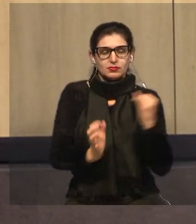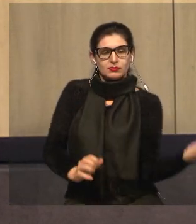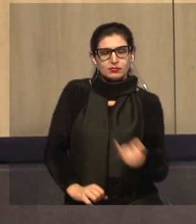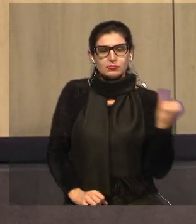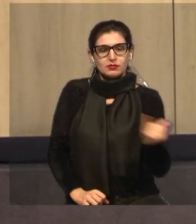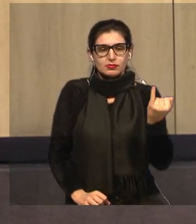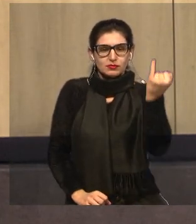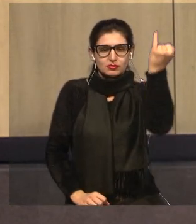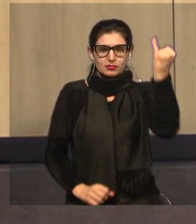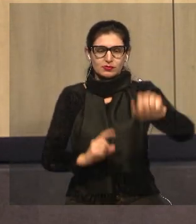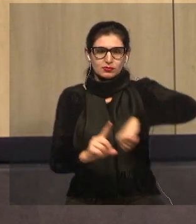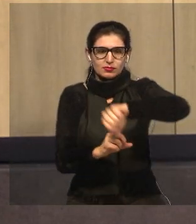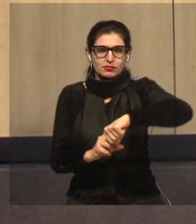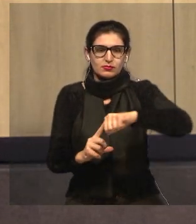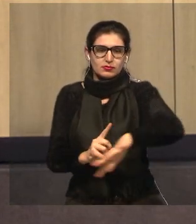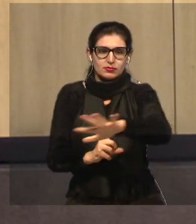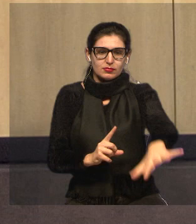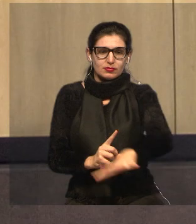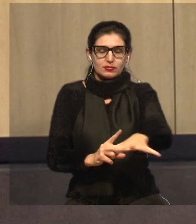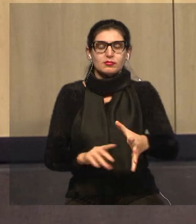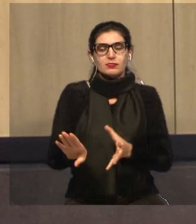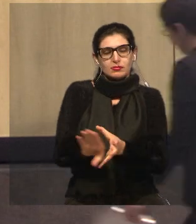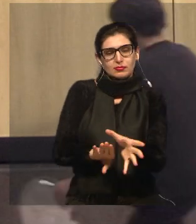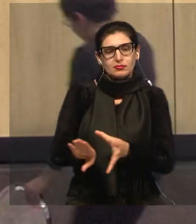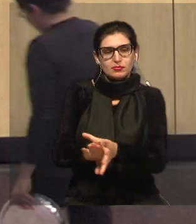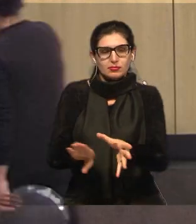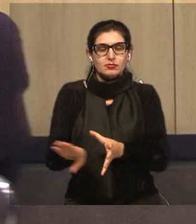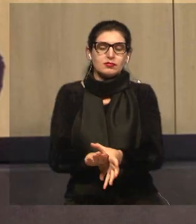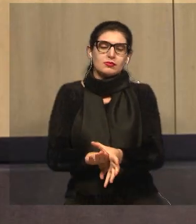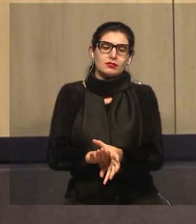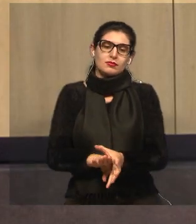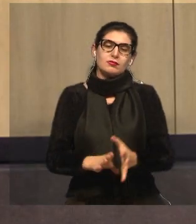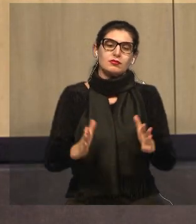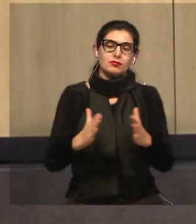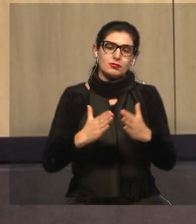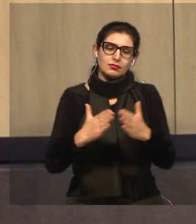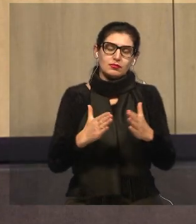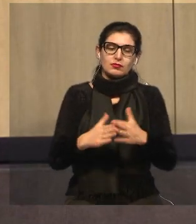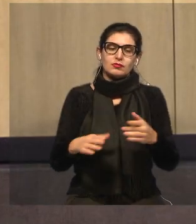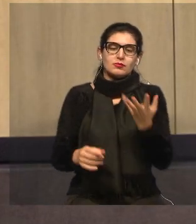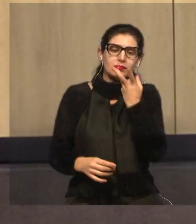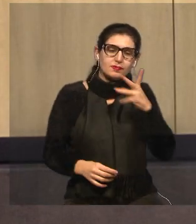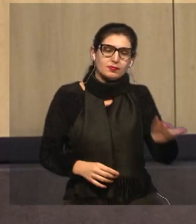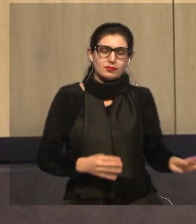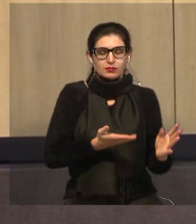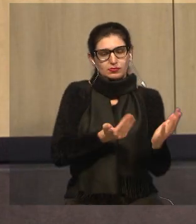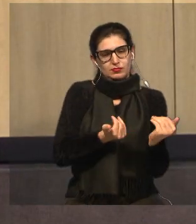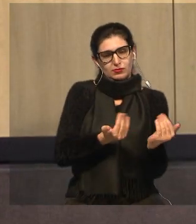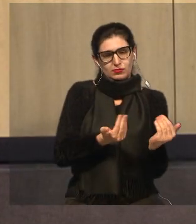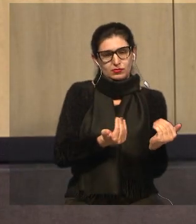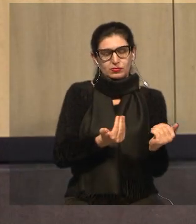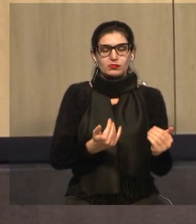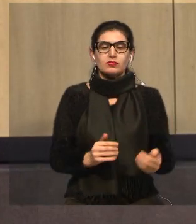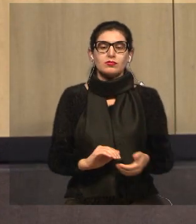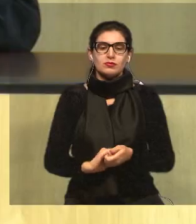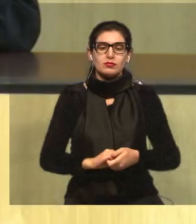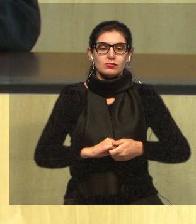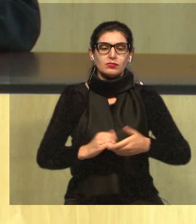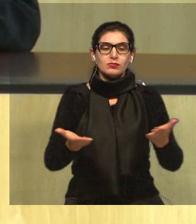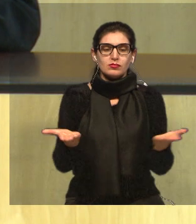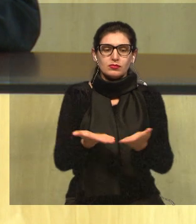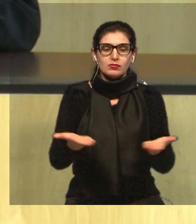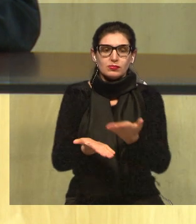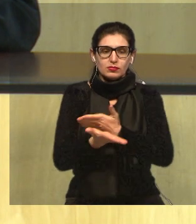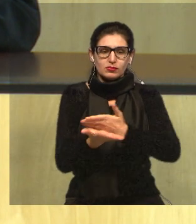na sociedade, o Conselho Tutelar e o Conselho Municipal de Direito da Criança e Adolescente. E declaro aberta, então,